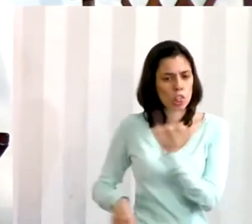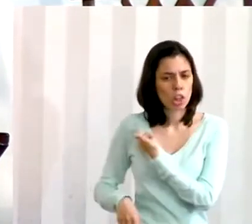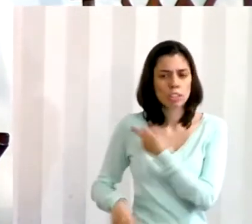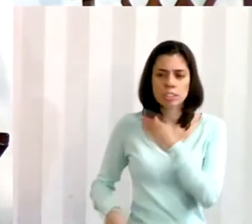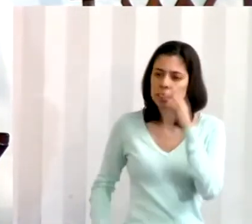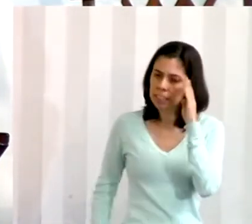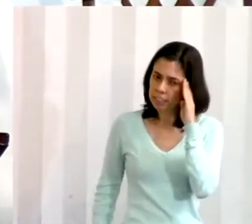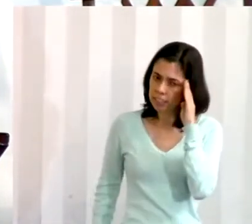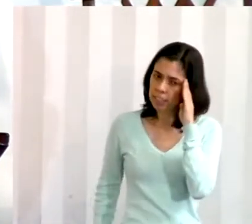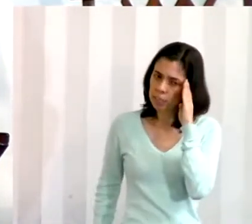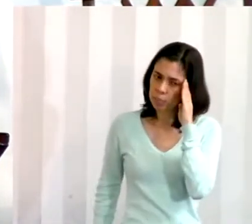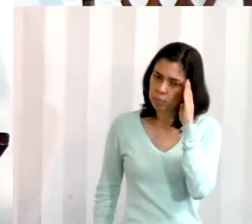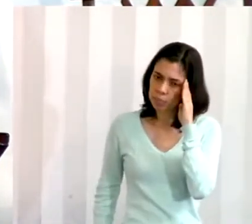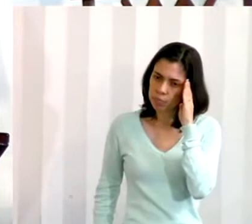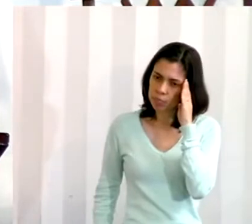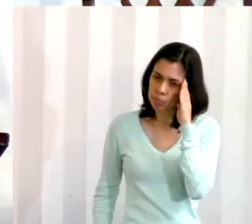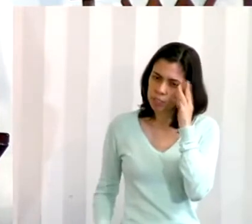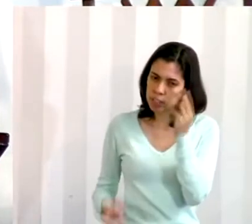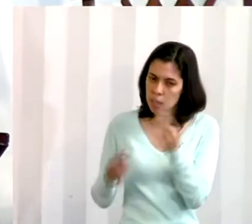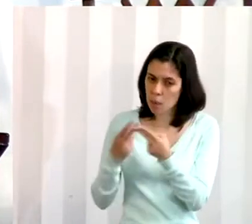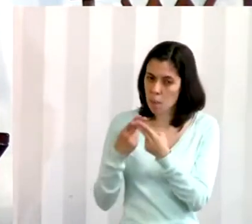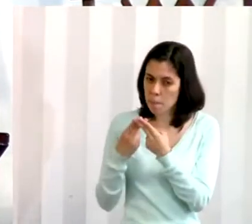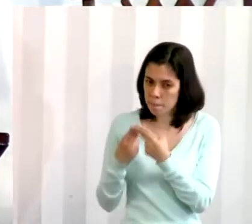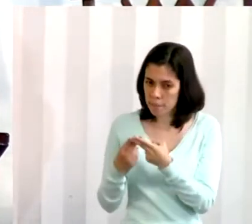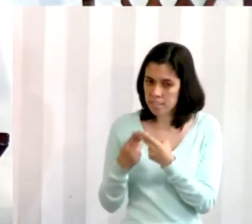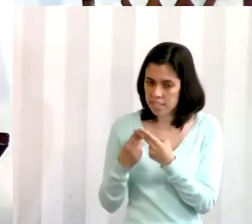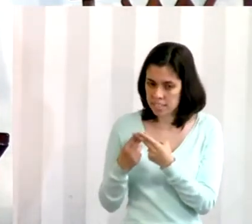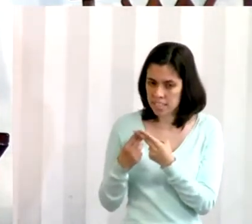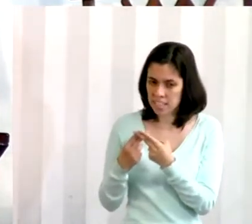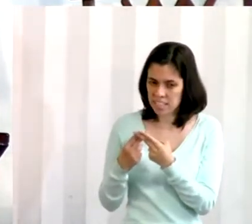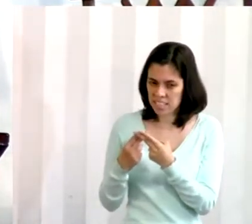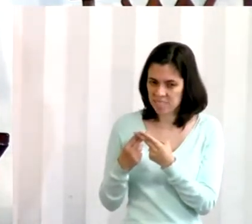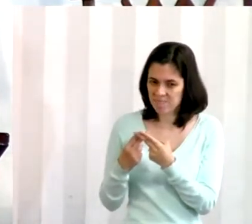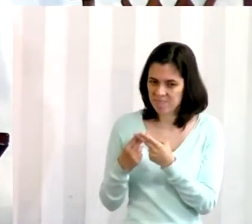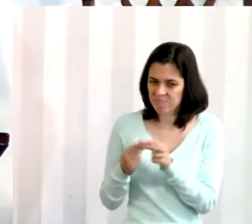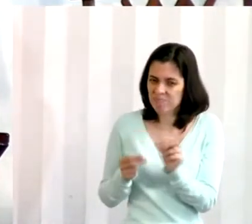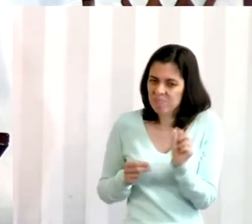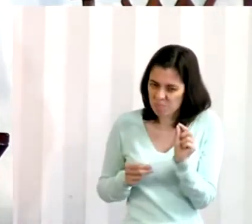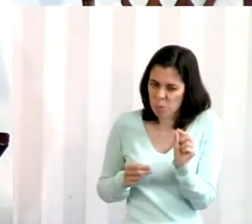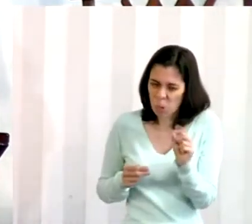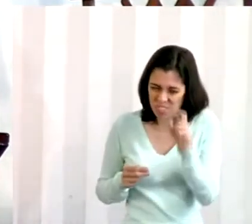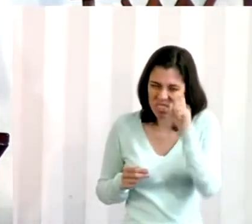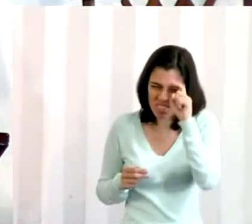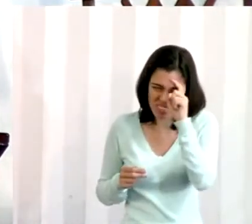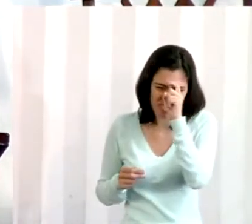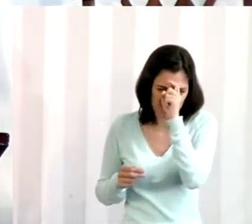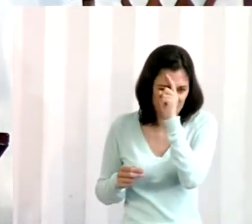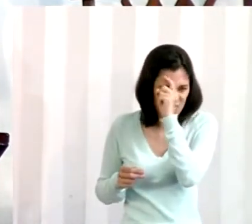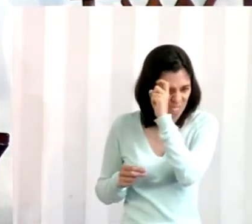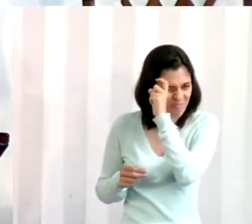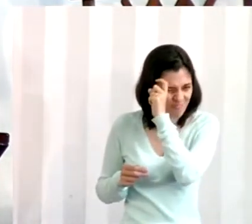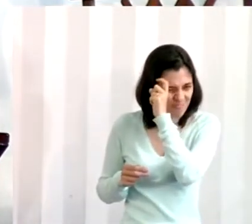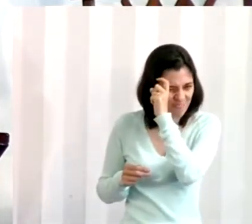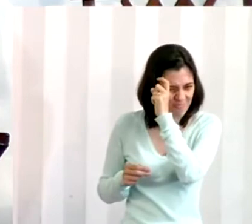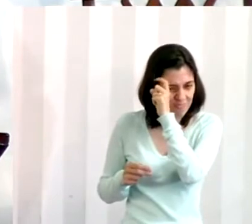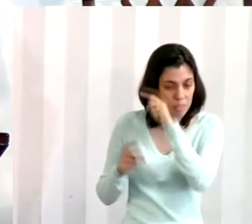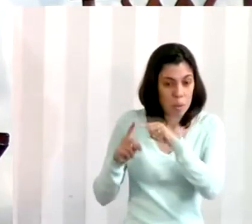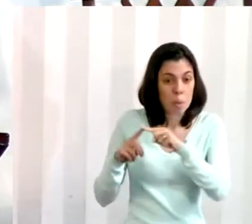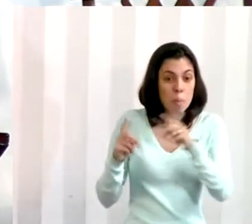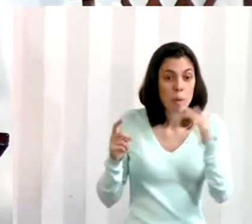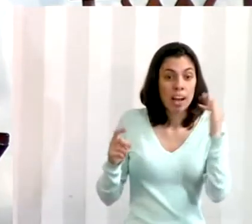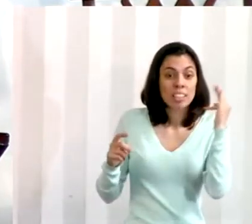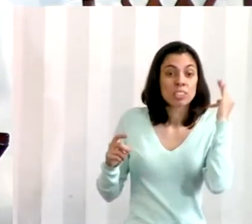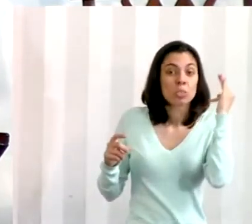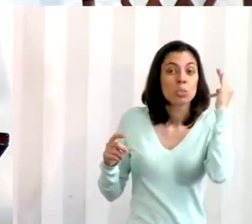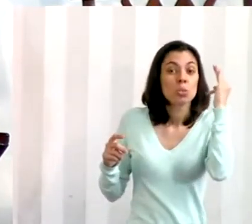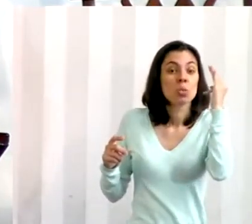que a paciência pode ser amarga no momento em que vivemos, mas que o fruto da paciência é